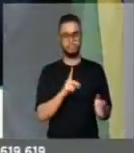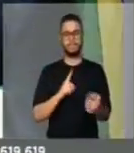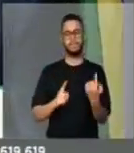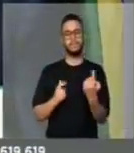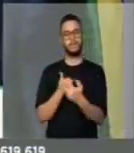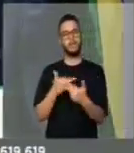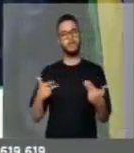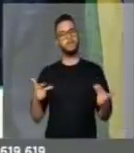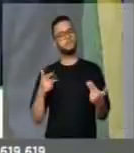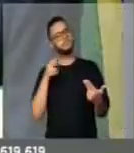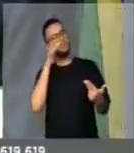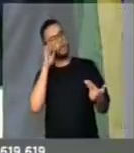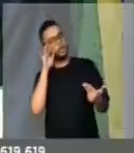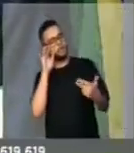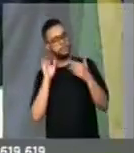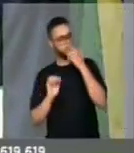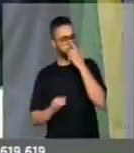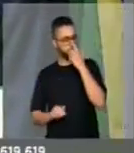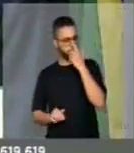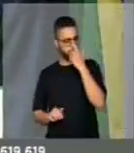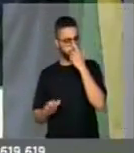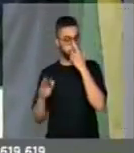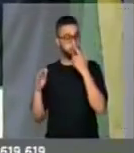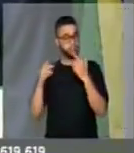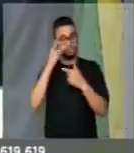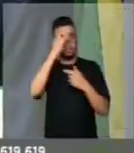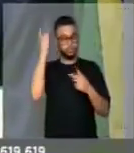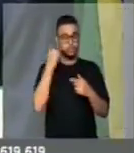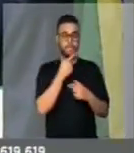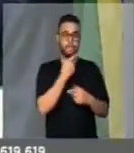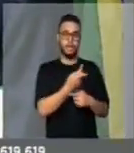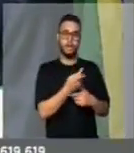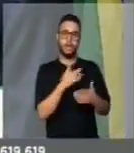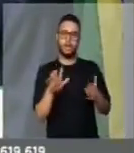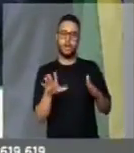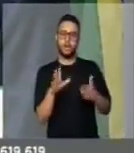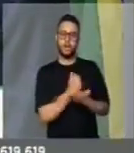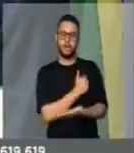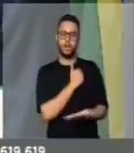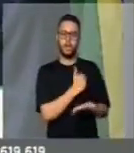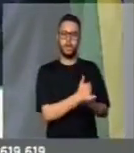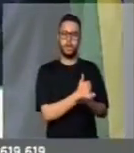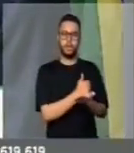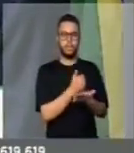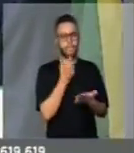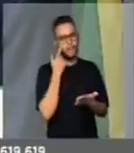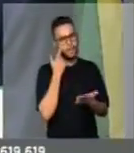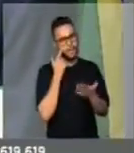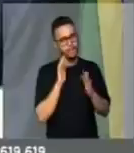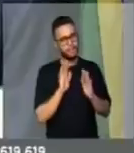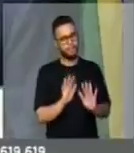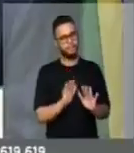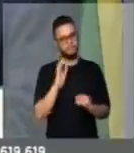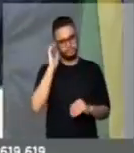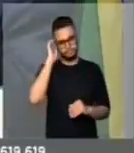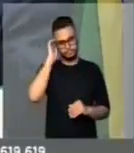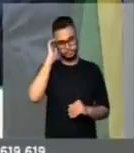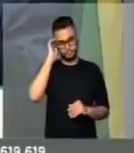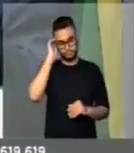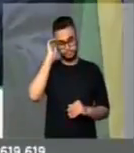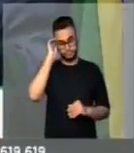curiosa. Quando se chama de golpe, vamos analisar bem.